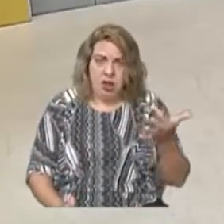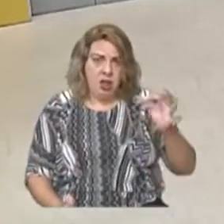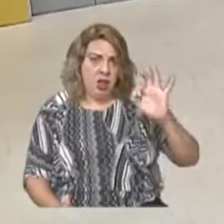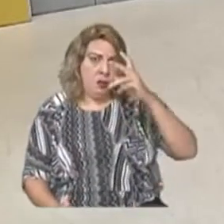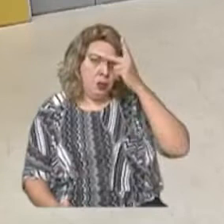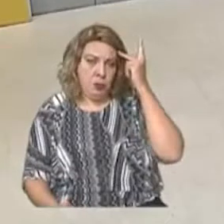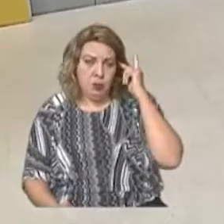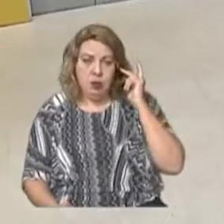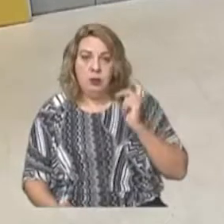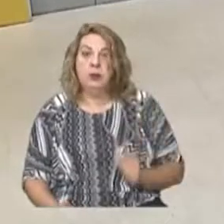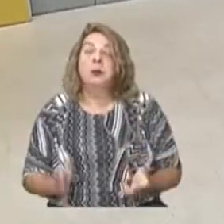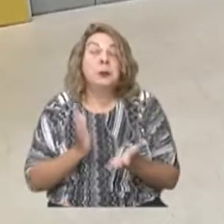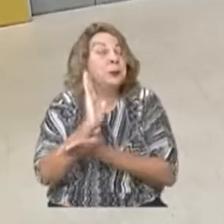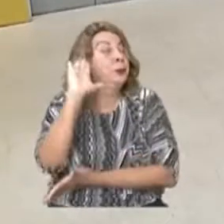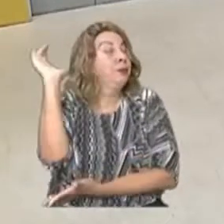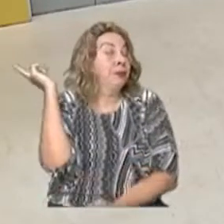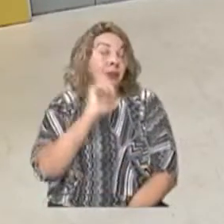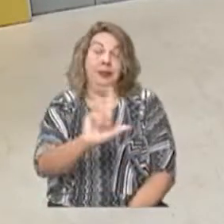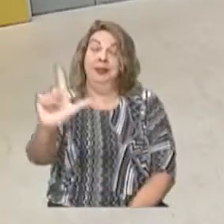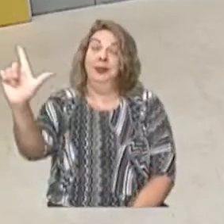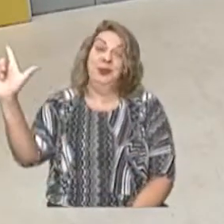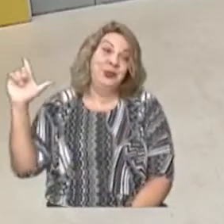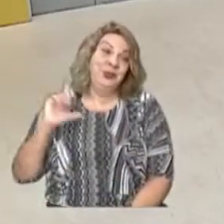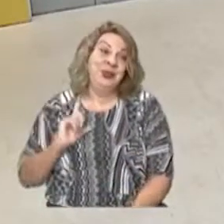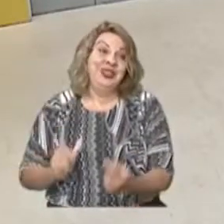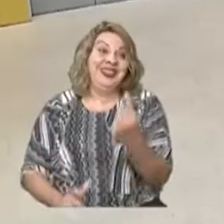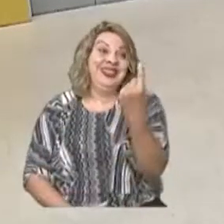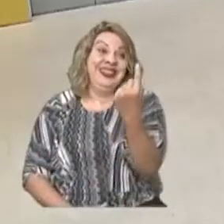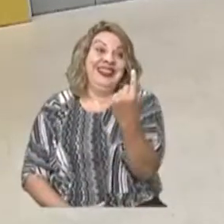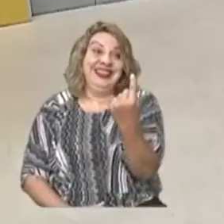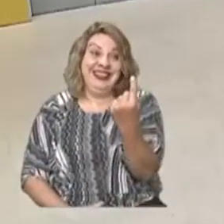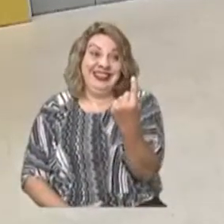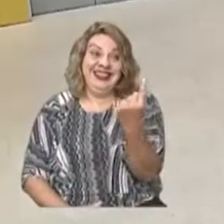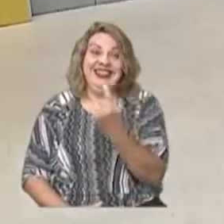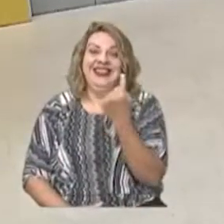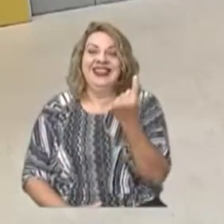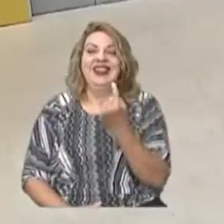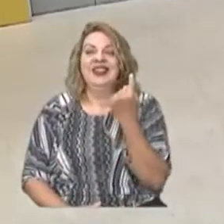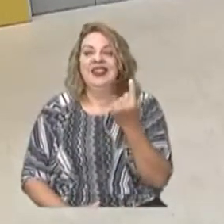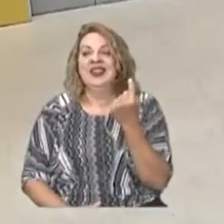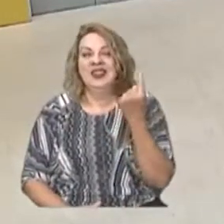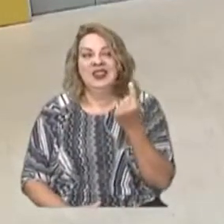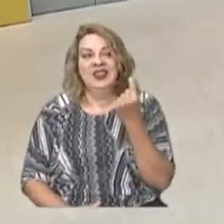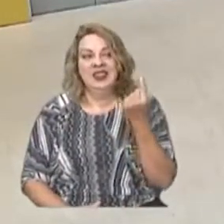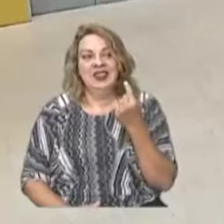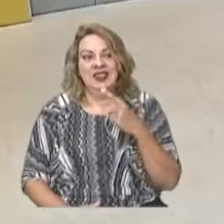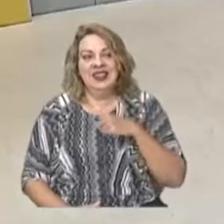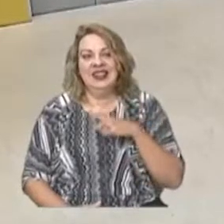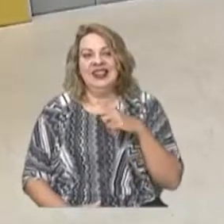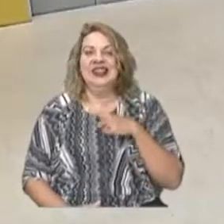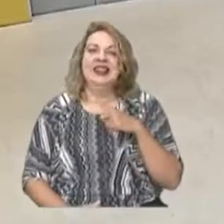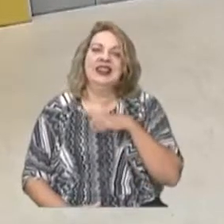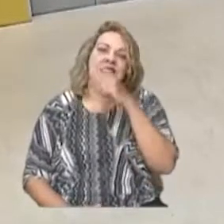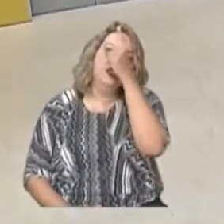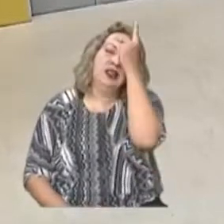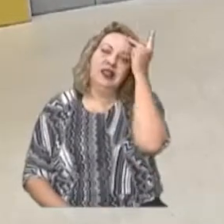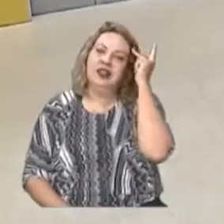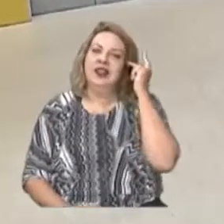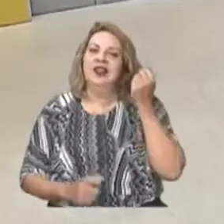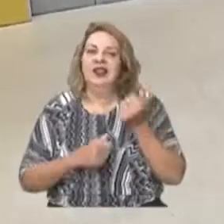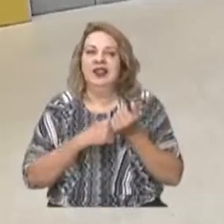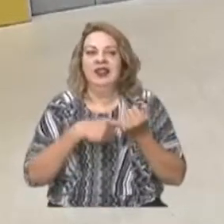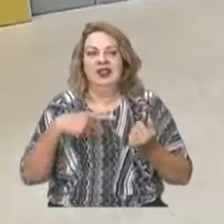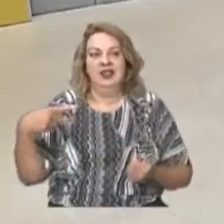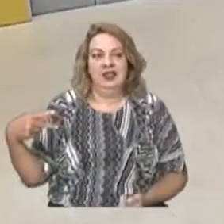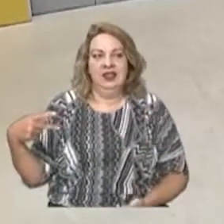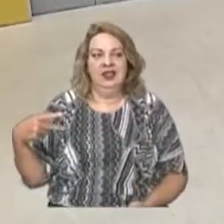26. Decidiu! Decidiu! Sozinho, gente, tem contemplado, Caju